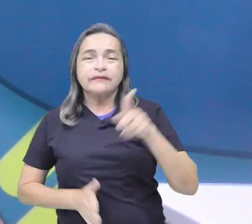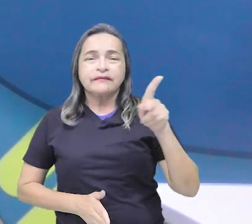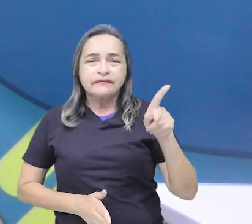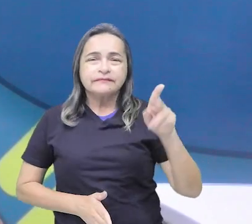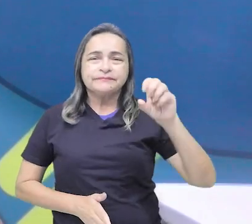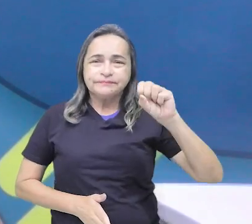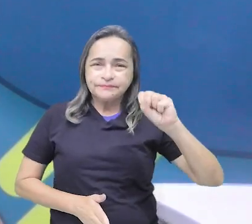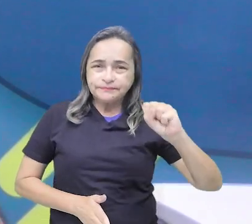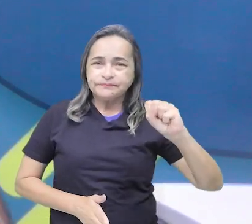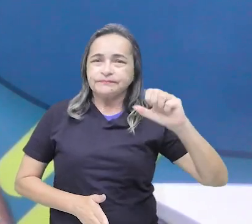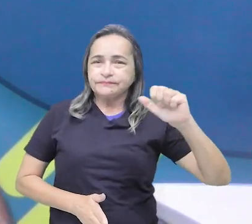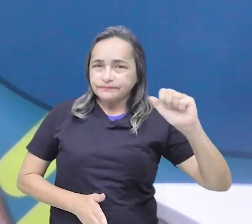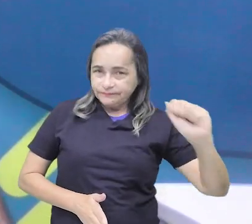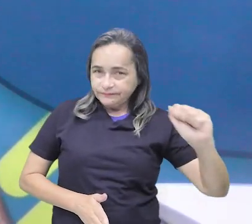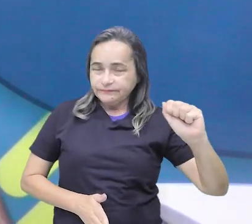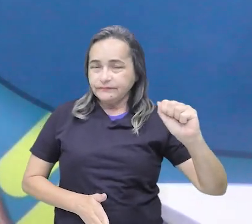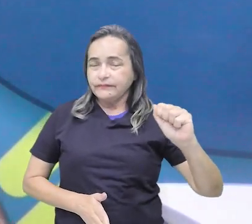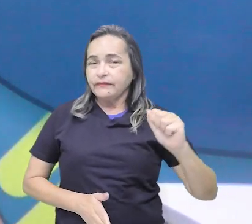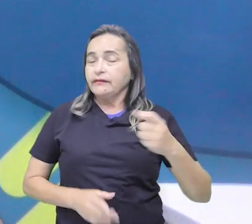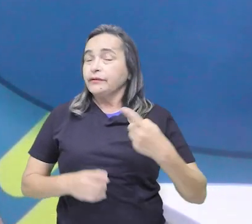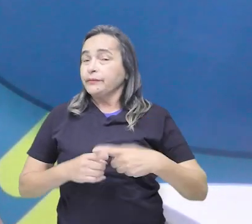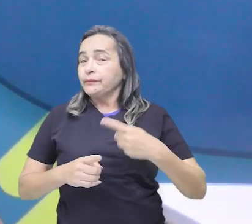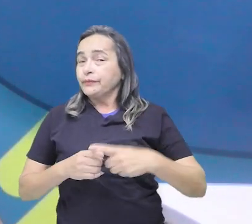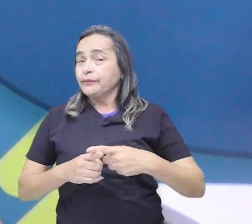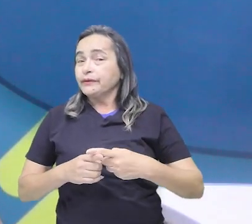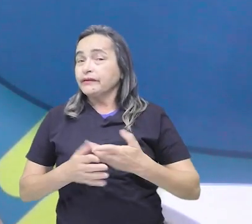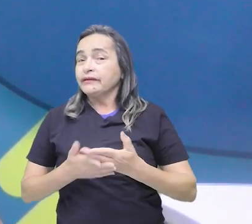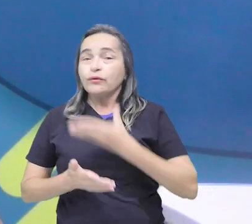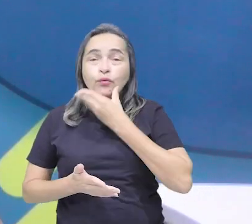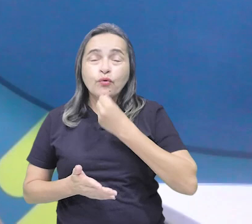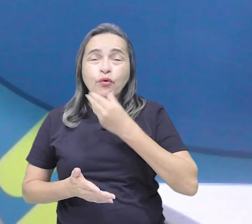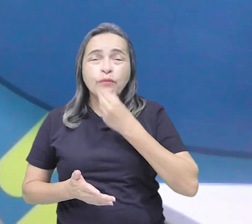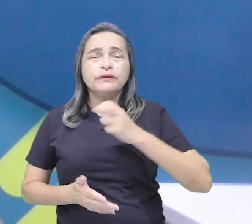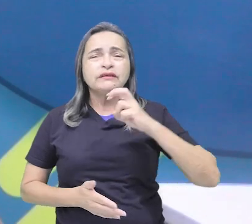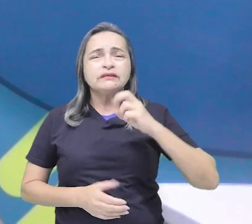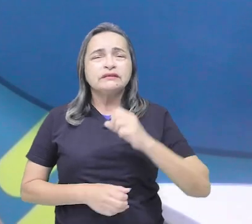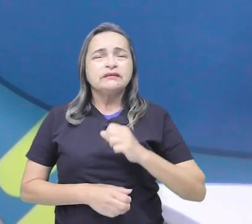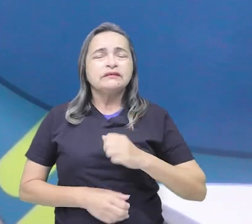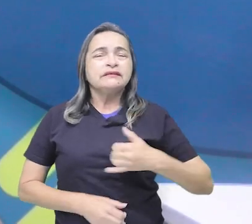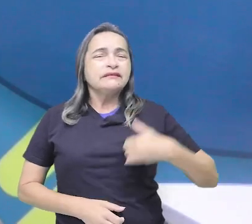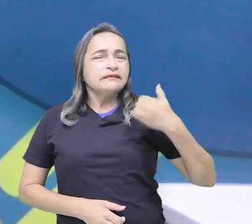década, dos 50 aos 60 anos, o homem maduro ele está